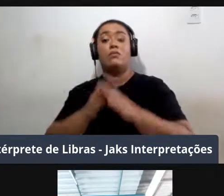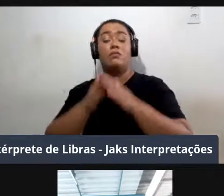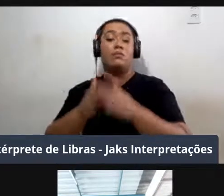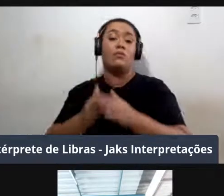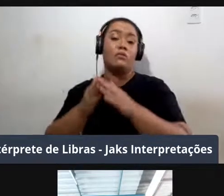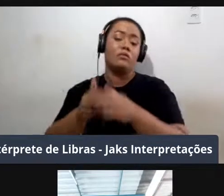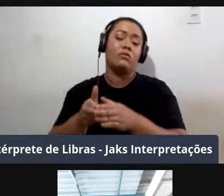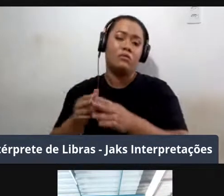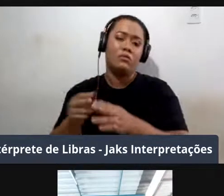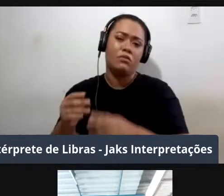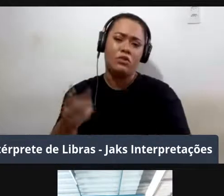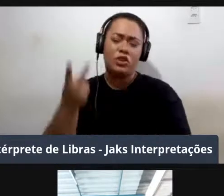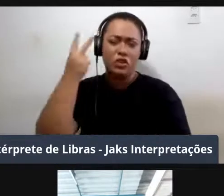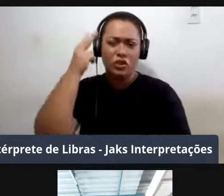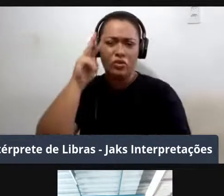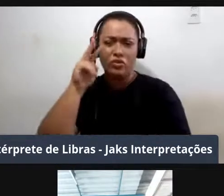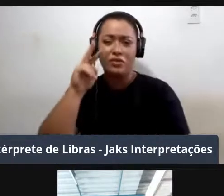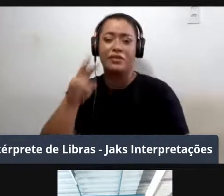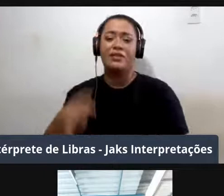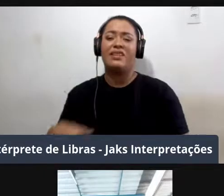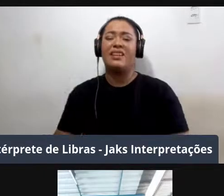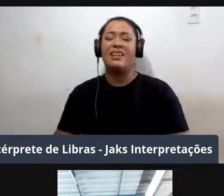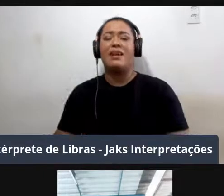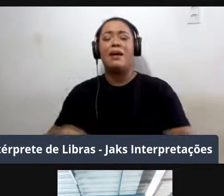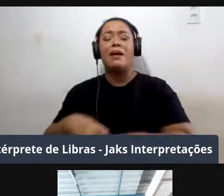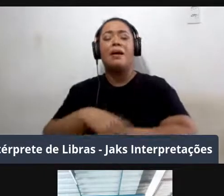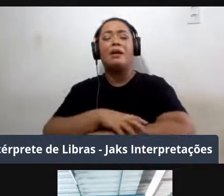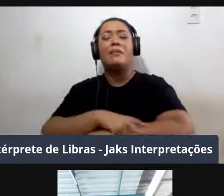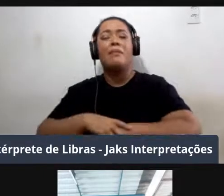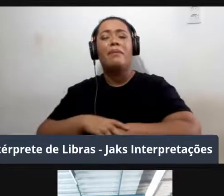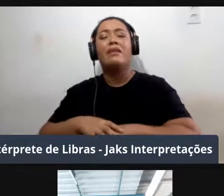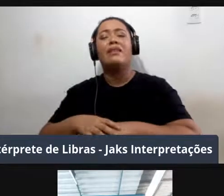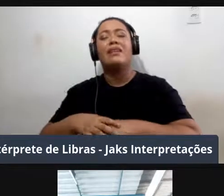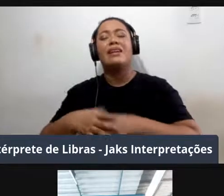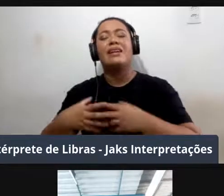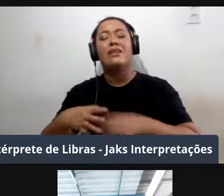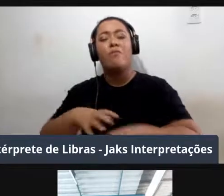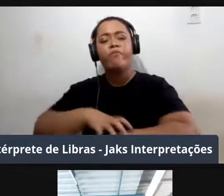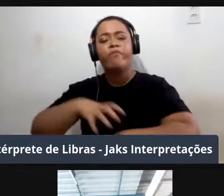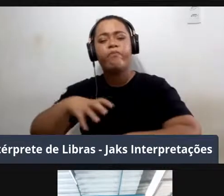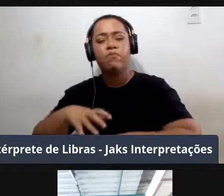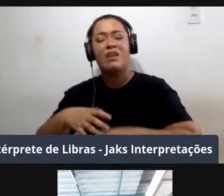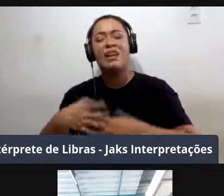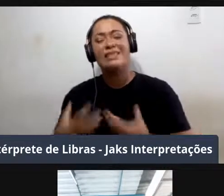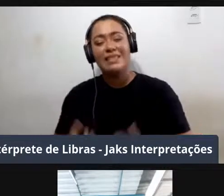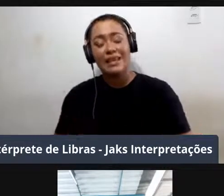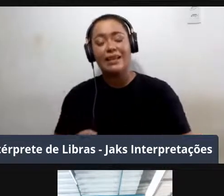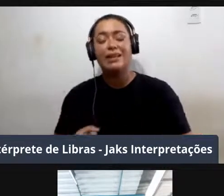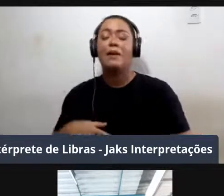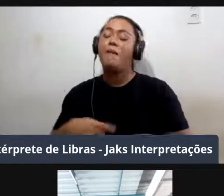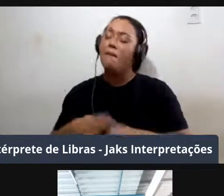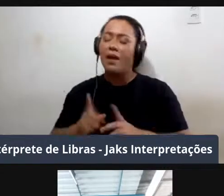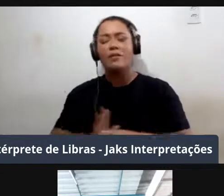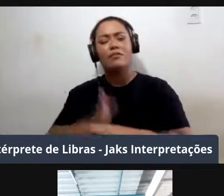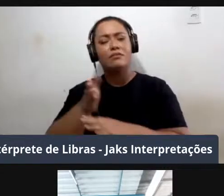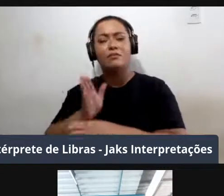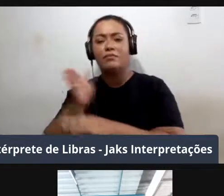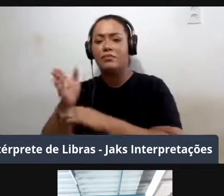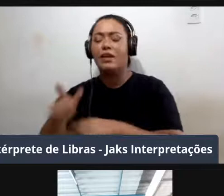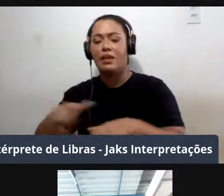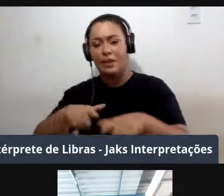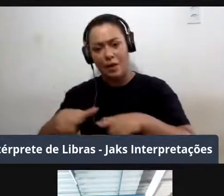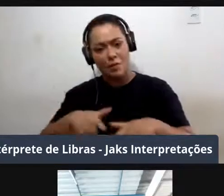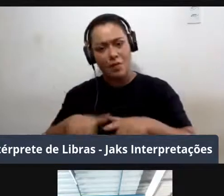todas inchadas e fomos para as comunidades trabalhar. E a gente conseguiu realizar encontros